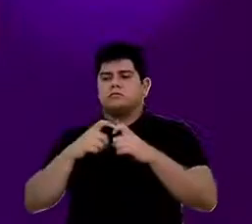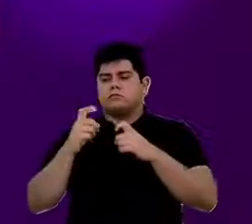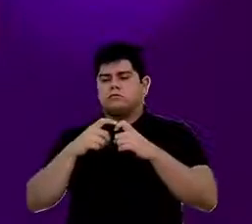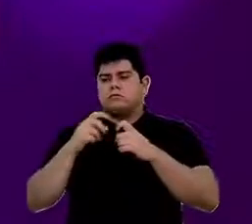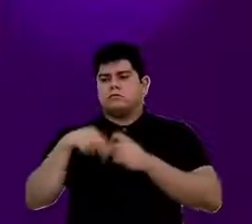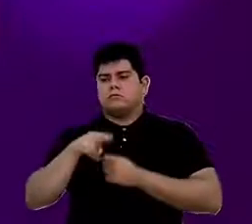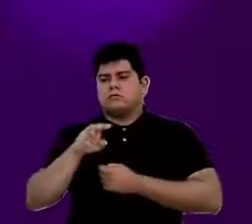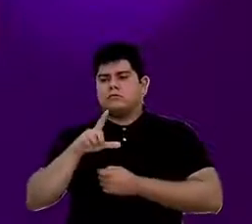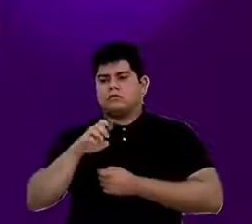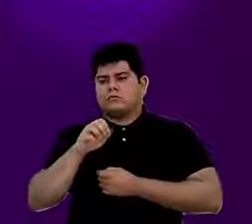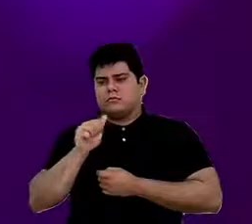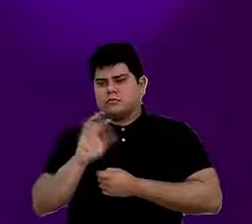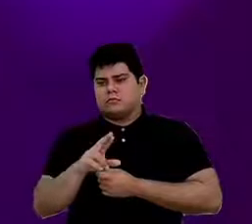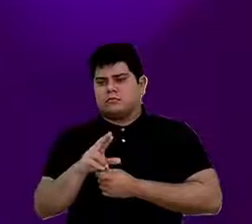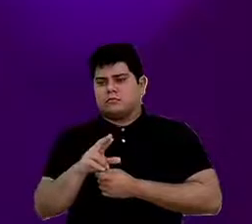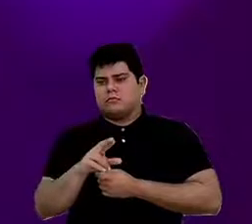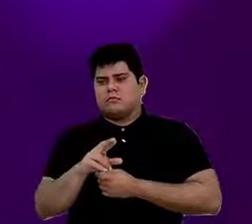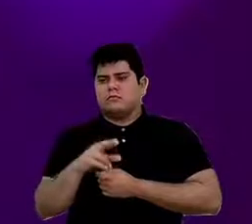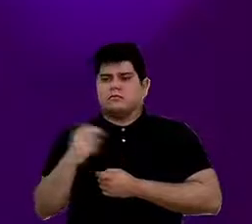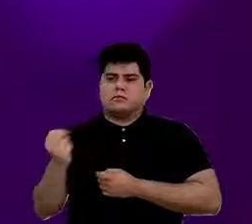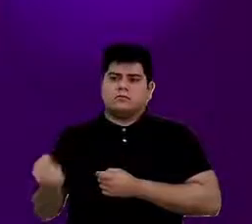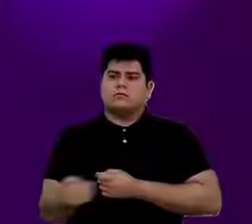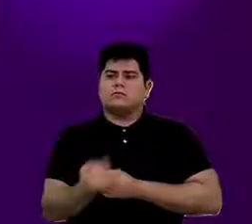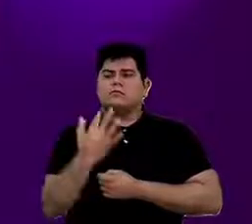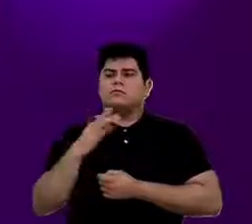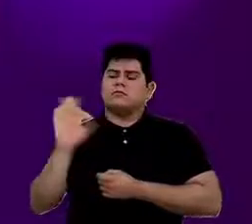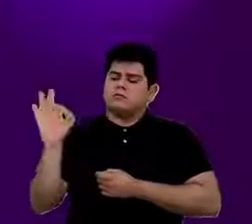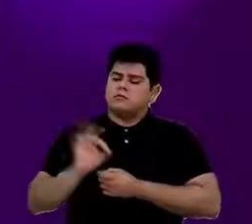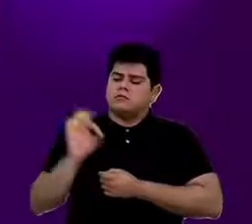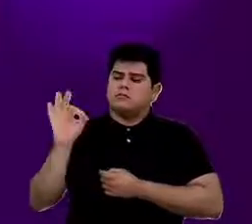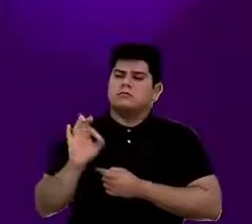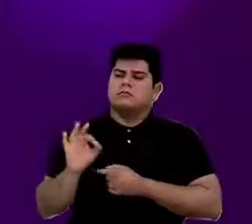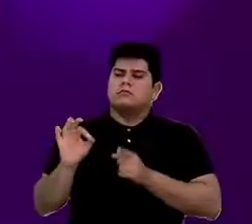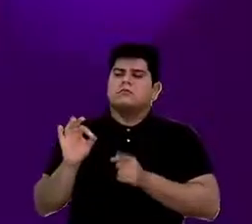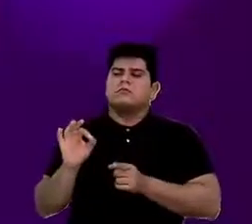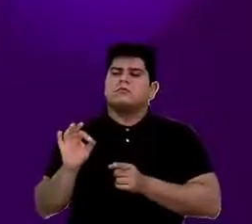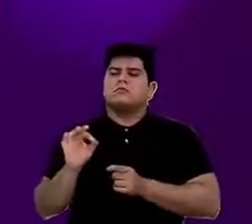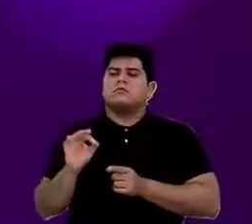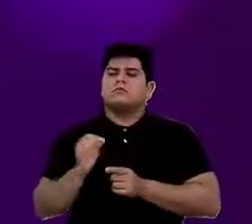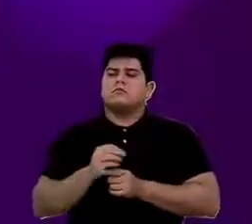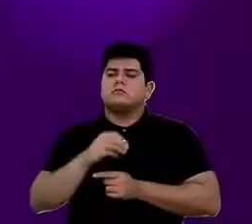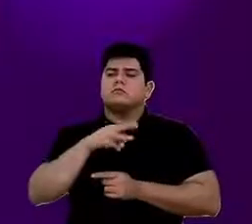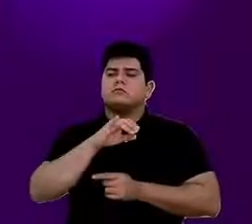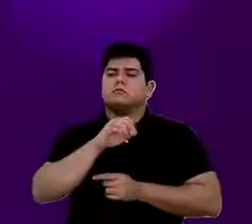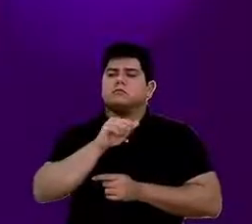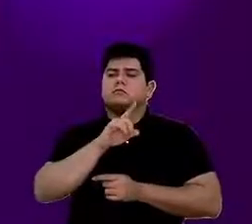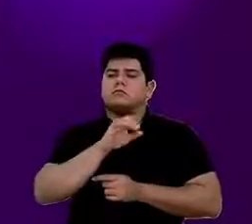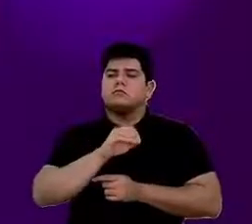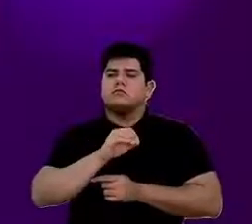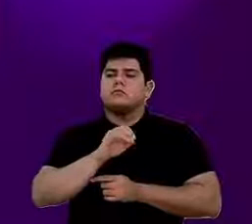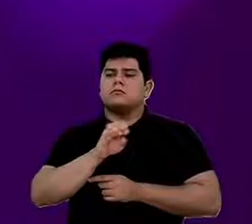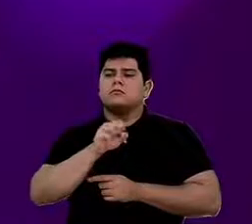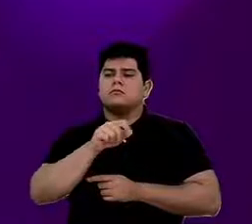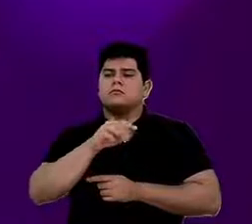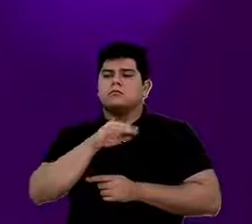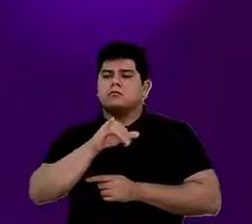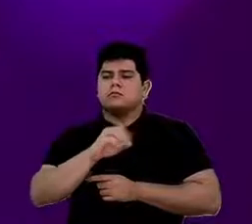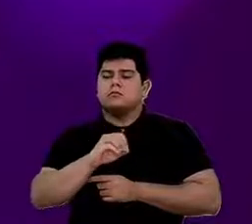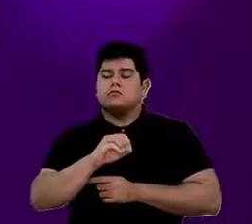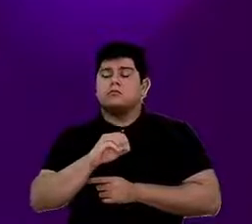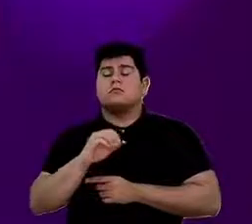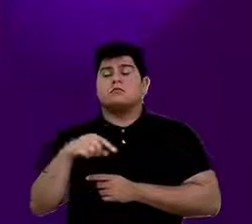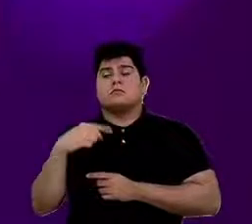nós poderíamos, então, quantificar em porcentagem o miocárdio isquêmico e ainda